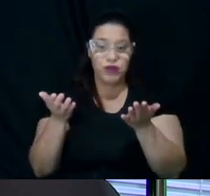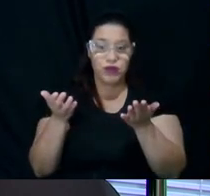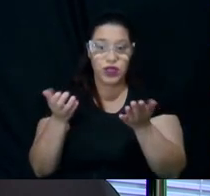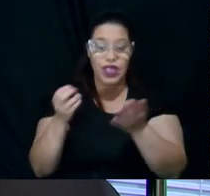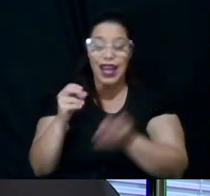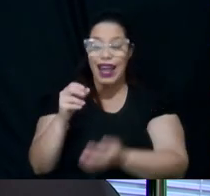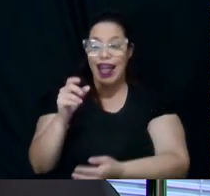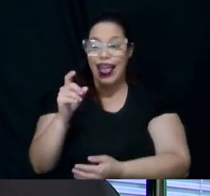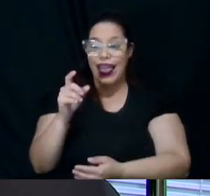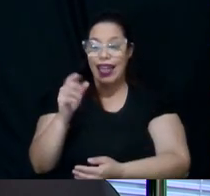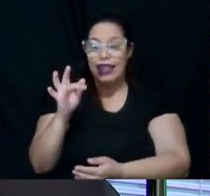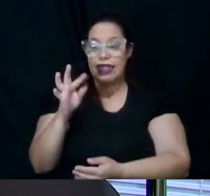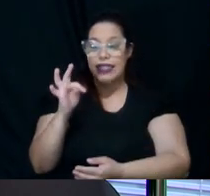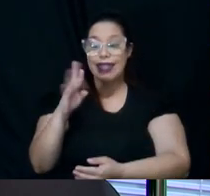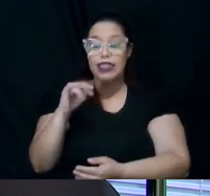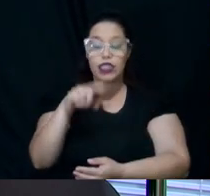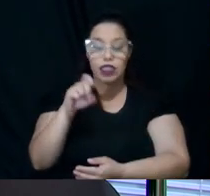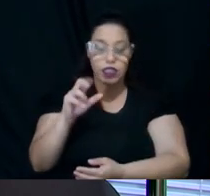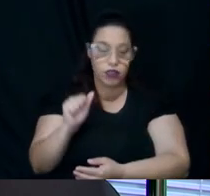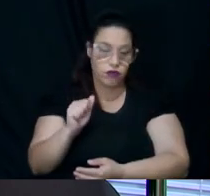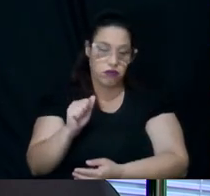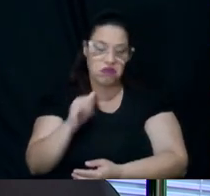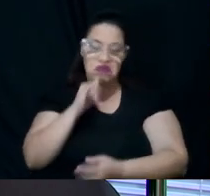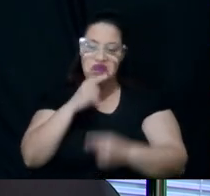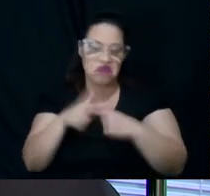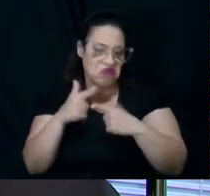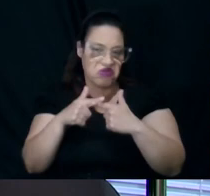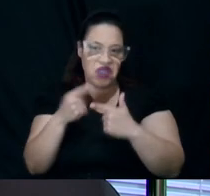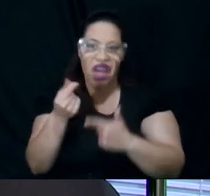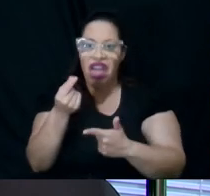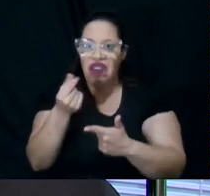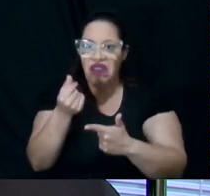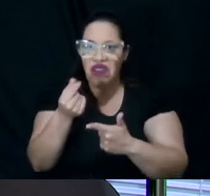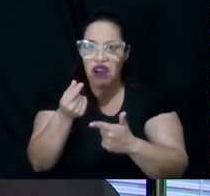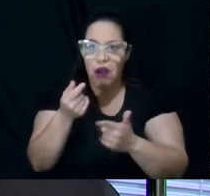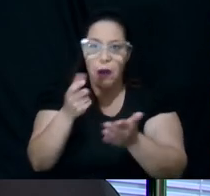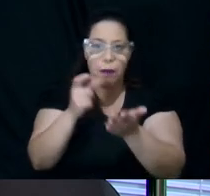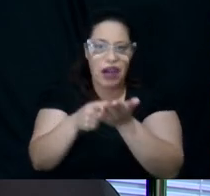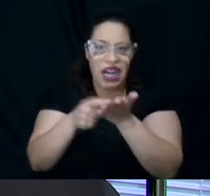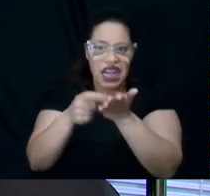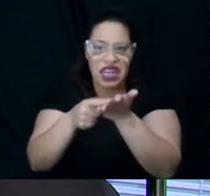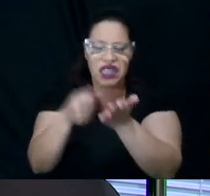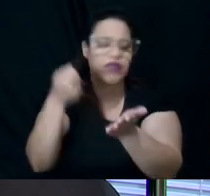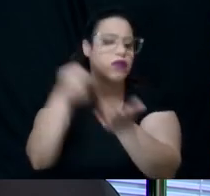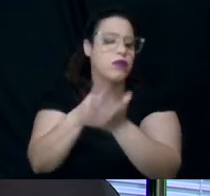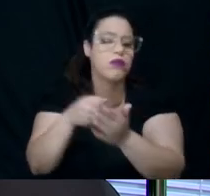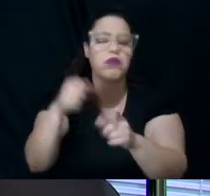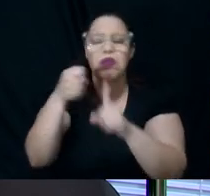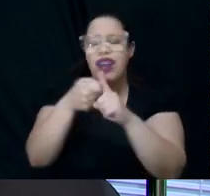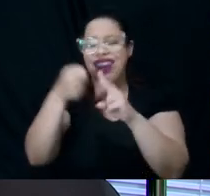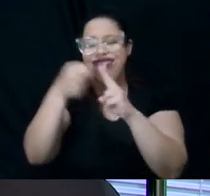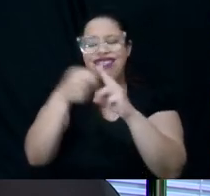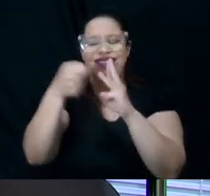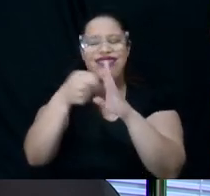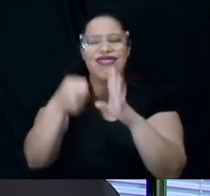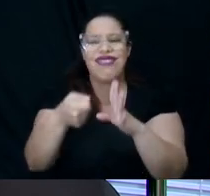em uma operação de crédito. O problema é o valor da parcela que essa pessoa vai ter que pagar no mês. Se esse valor da parcela não estiver adequado